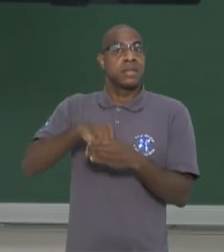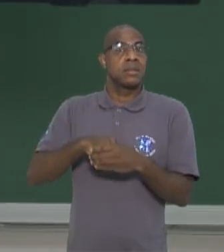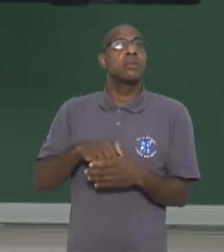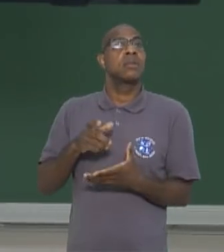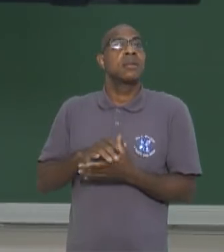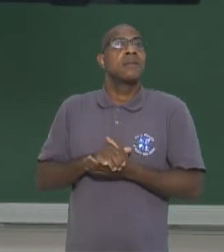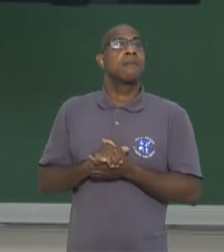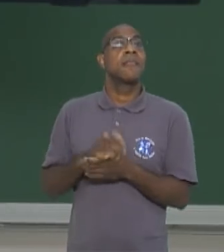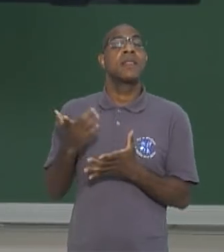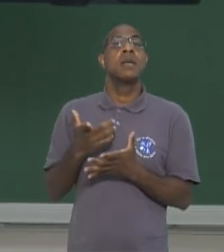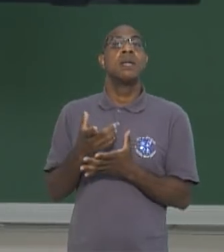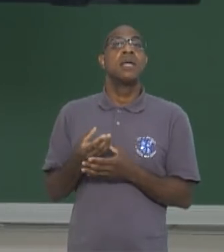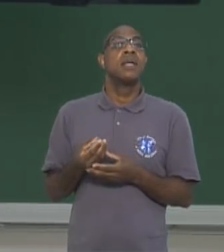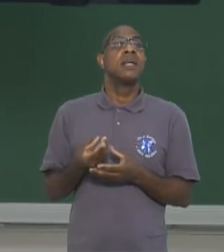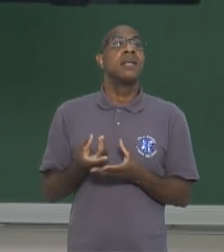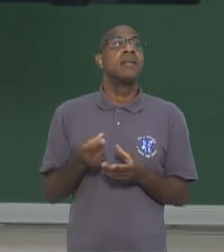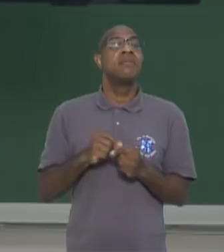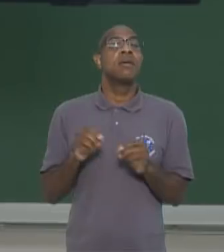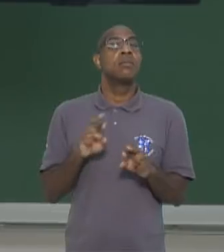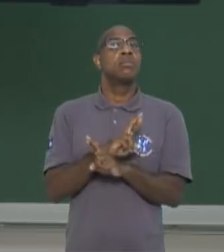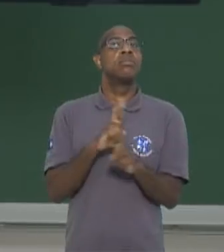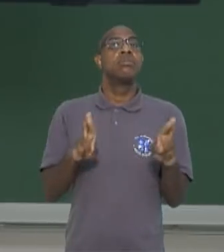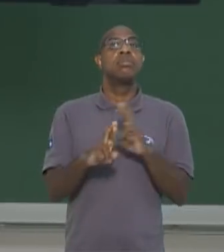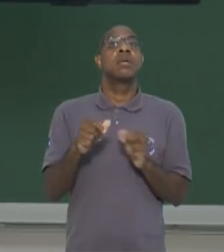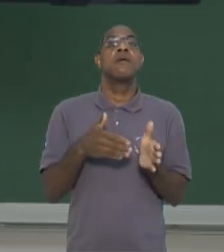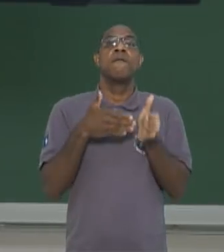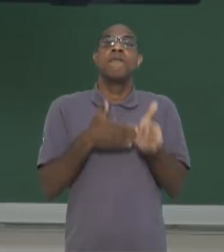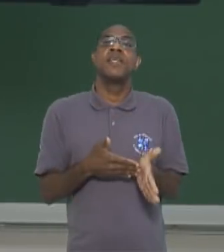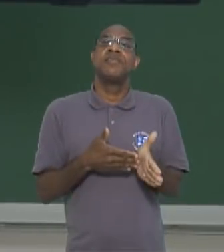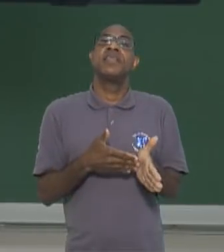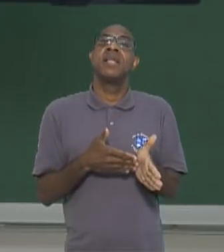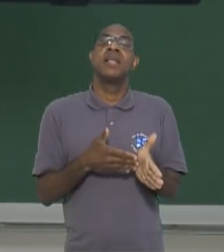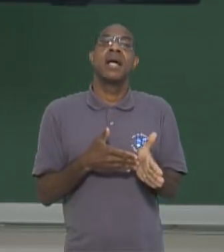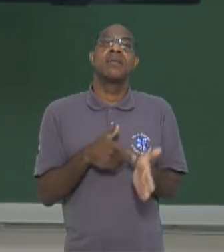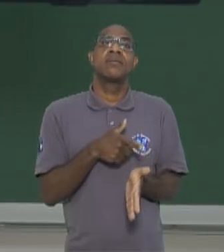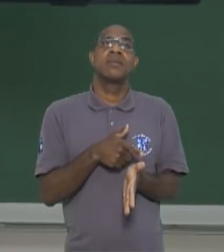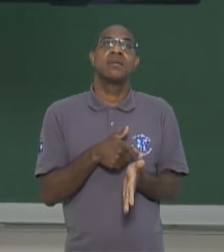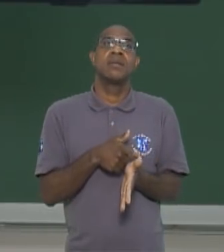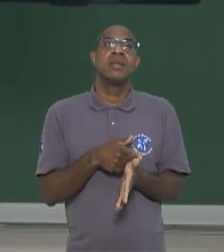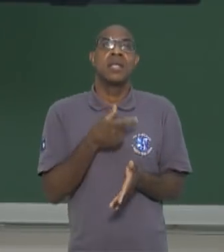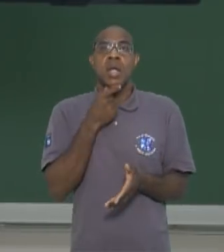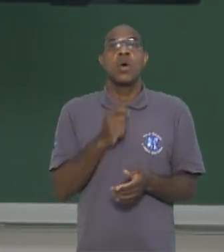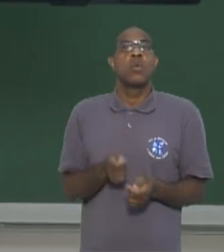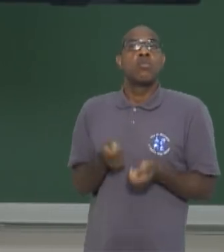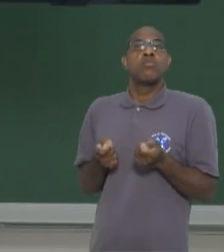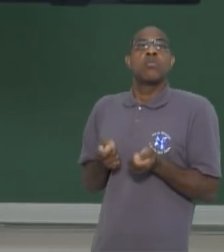claro, estabelece uma relação de fidelidade. Esse cavaleiro tem que